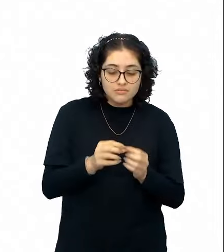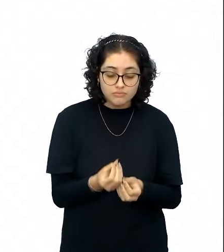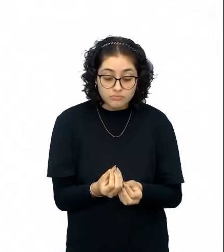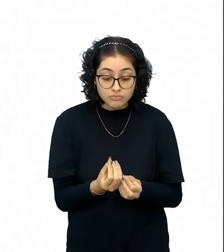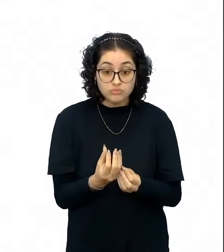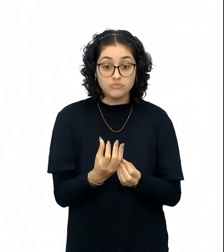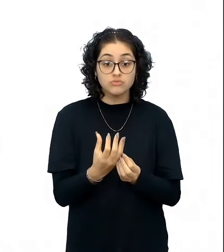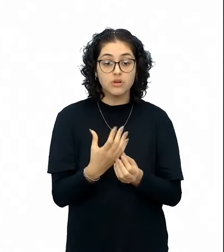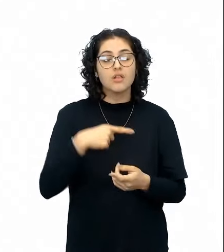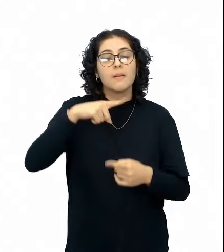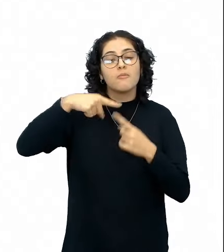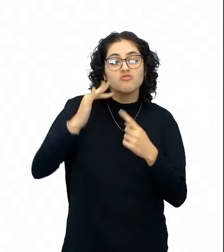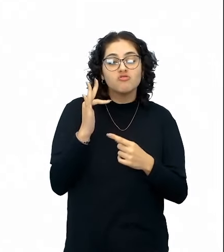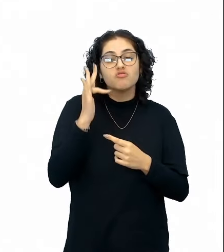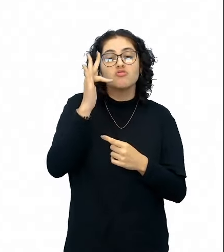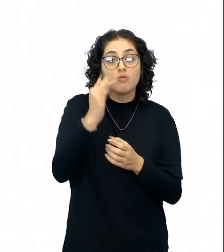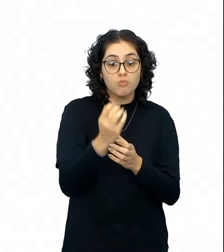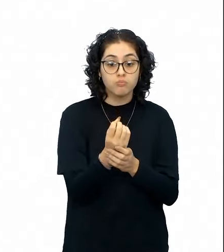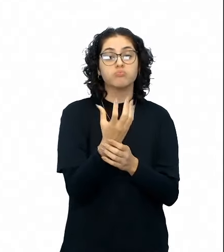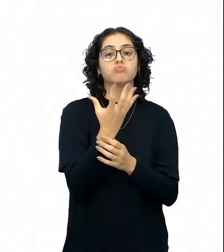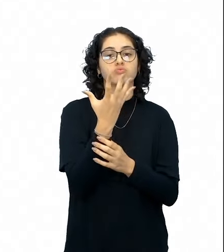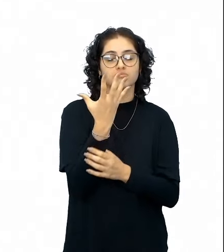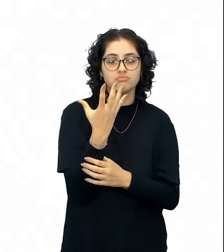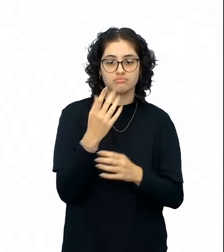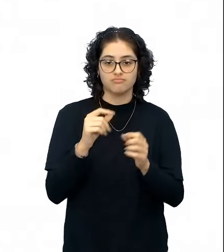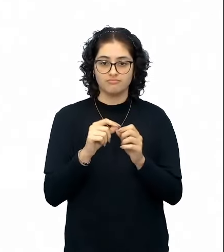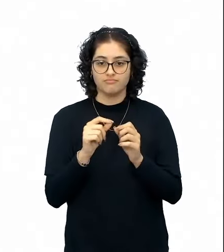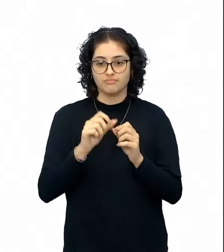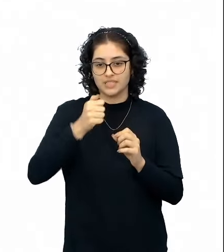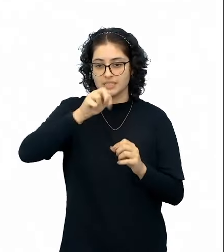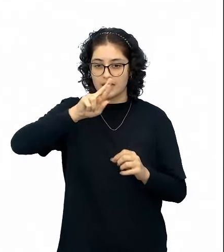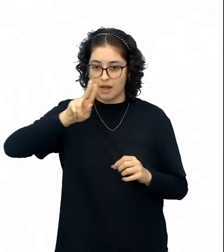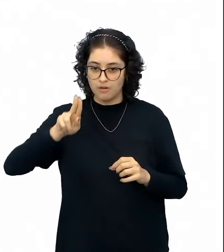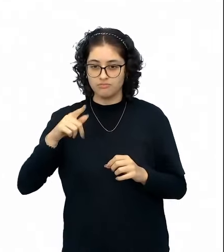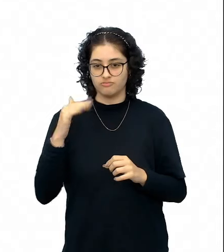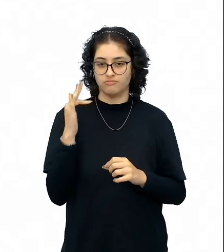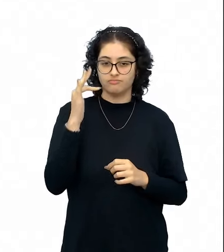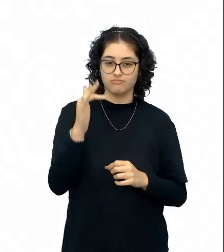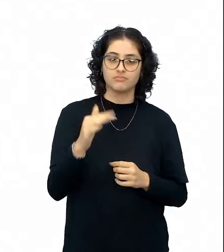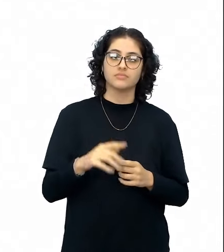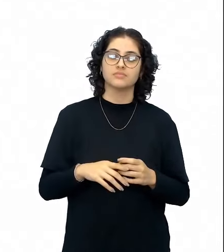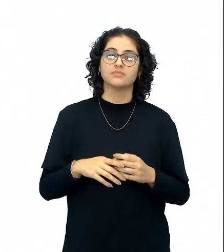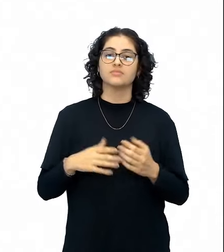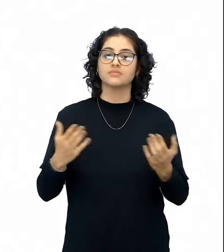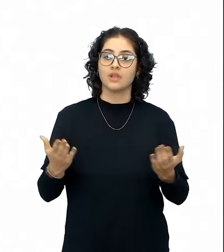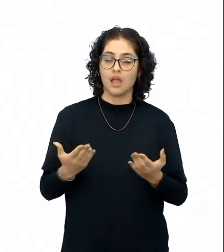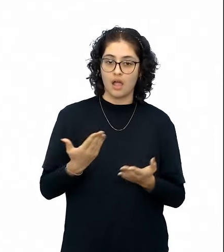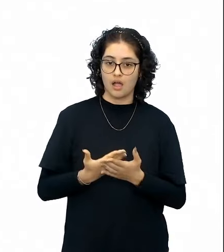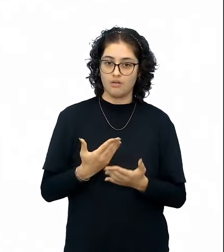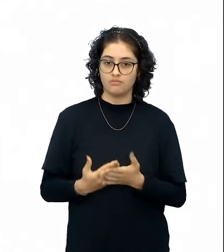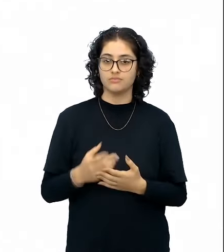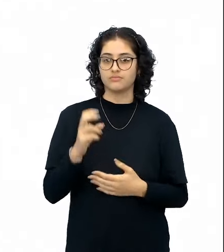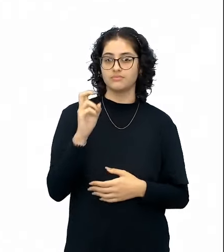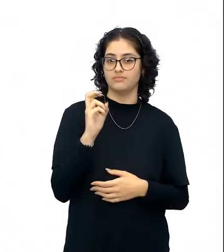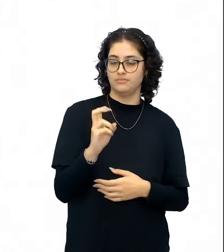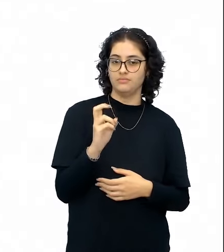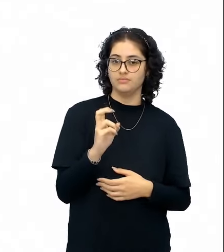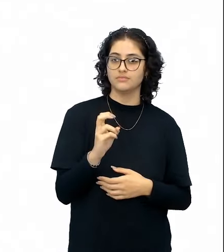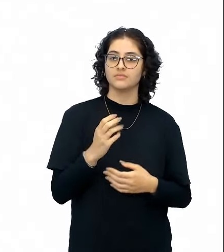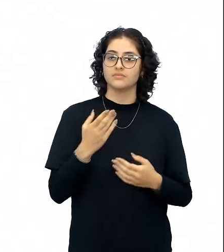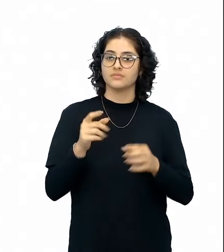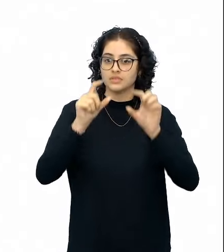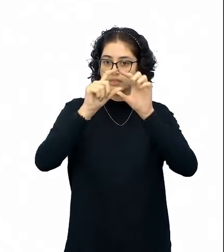fazer um sarau depois, a partir dessas aulas. Vamos para a aula 5, tirinhas, tudo